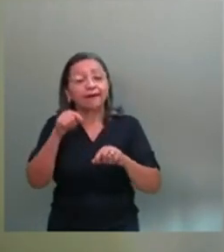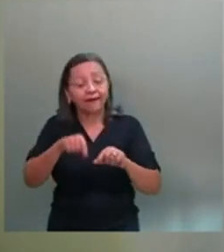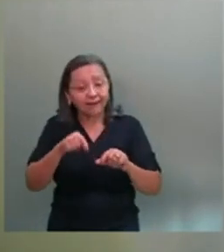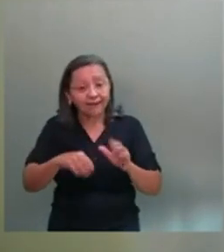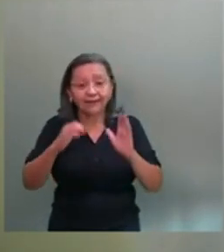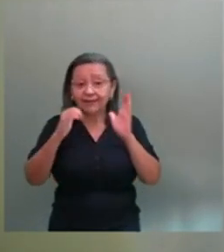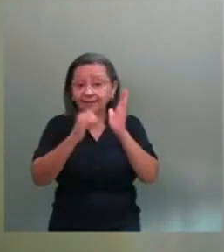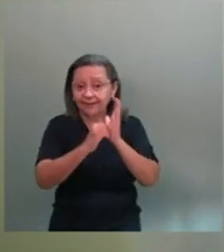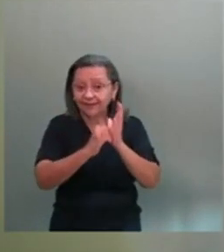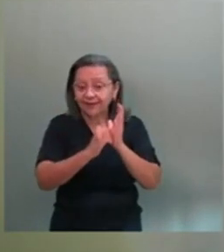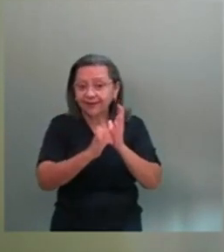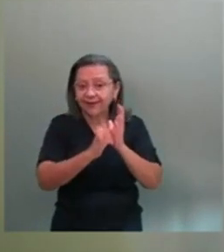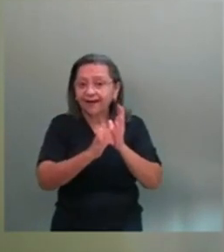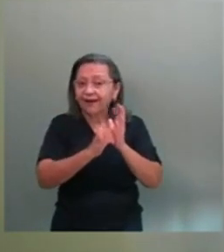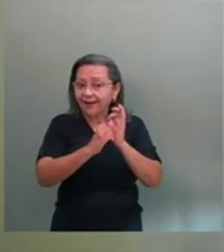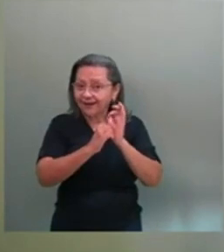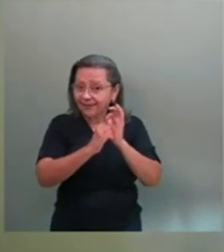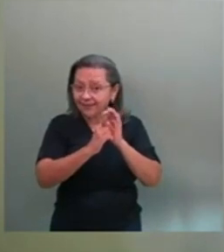são